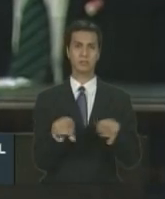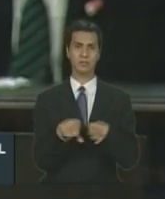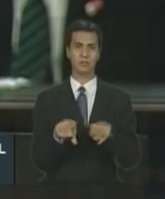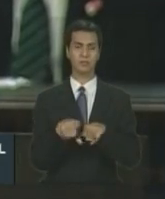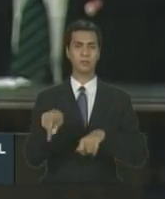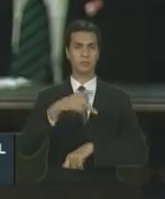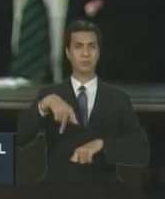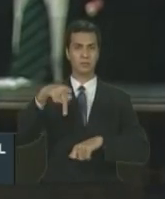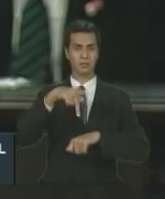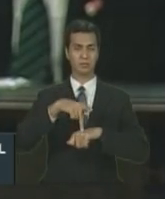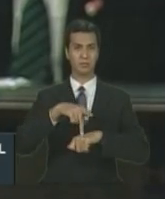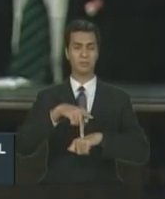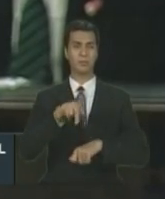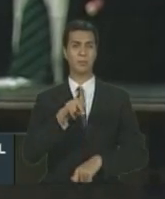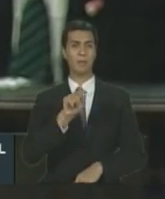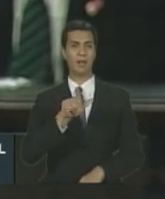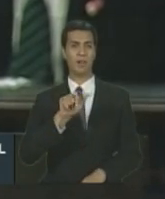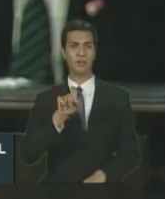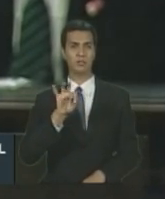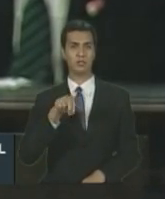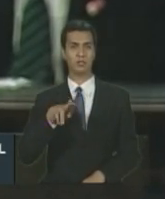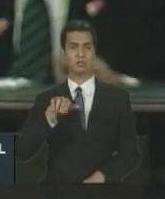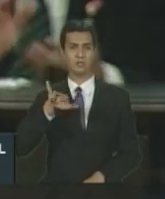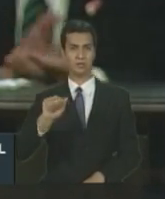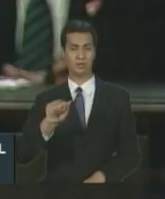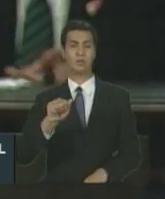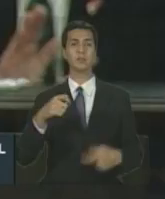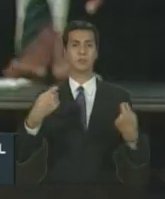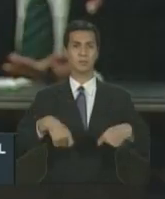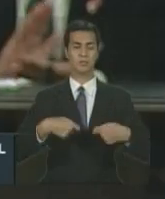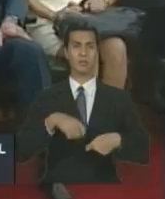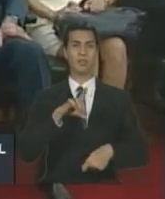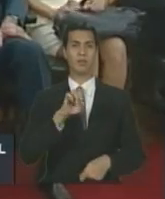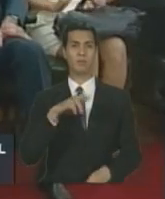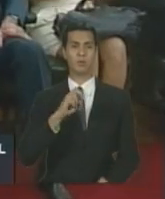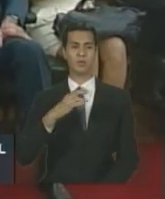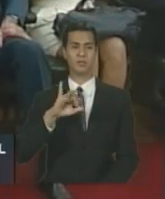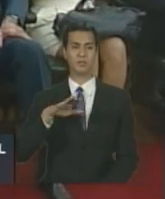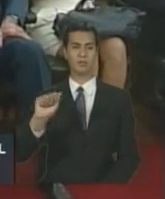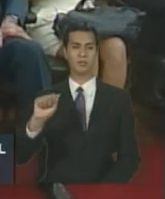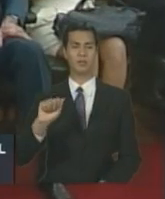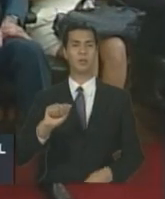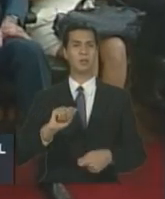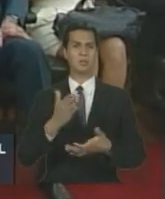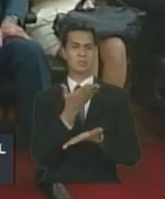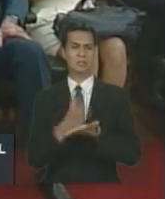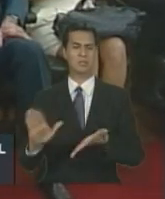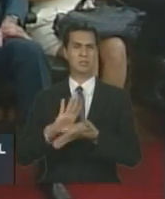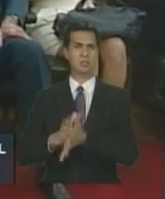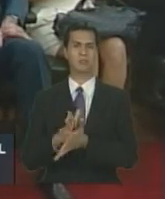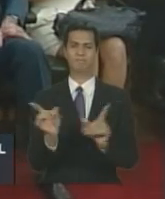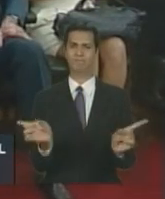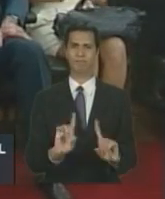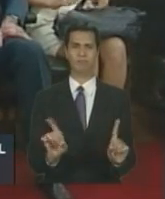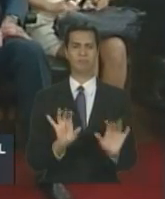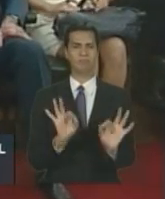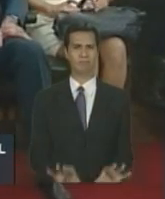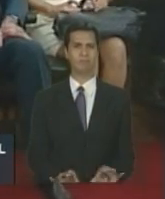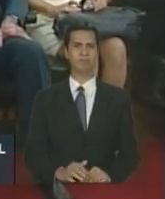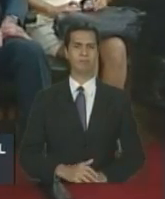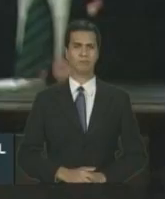também de um Estado palestino democrático e não segregador.